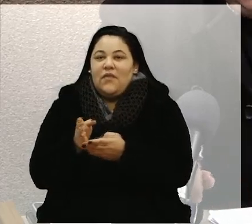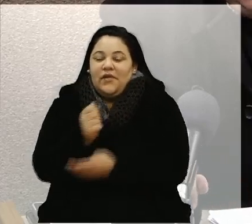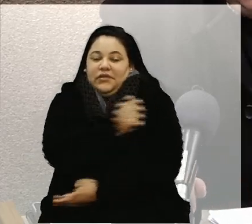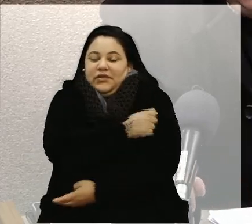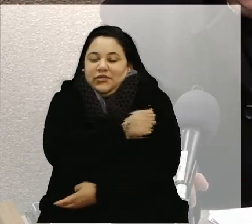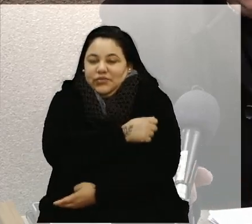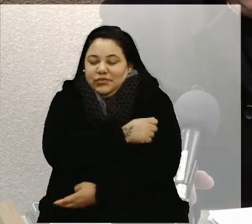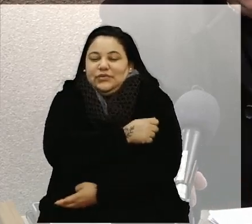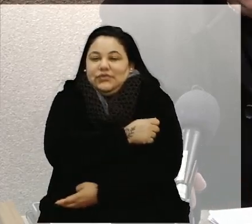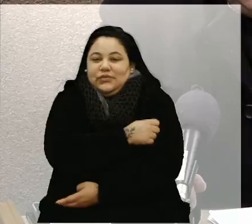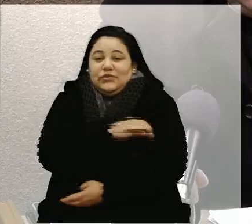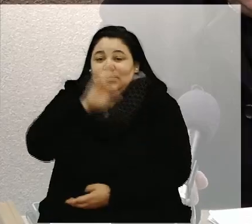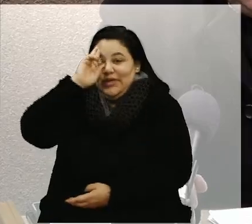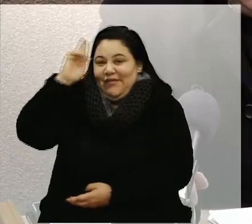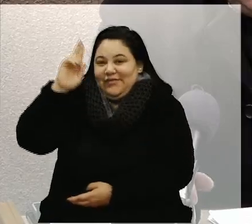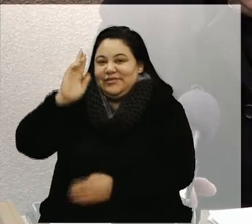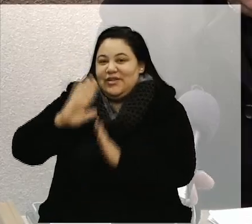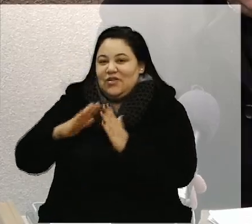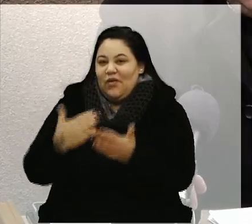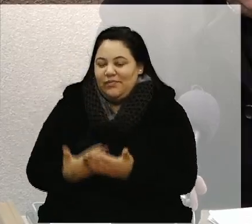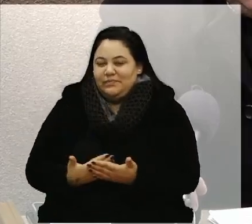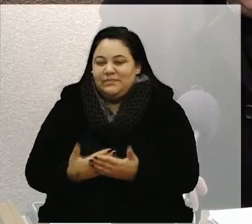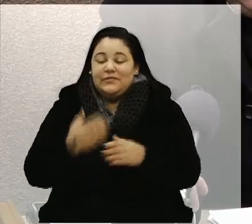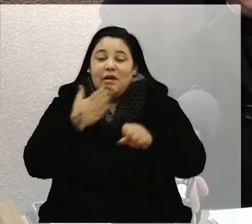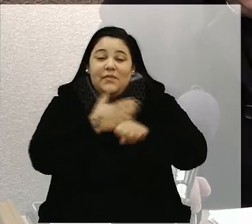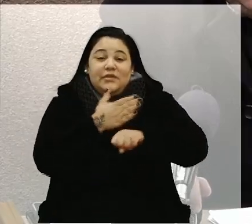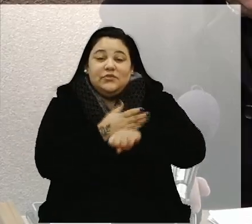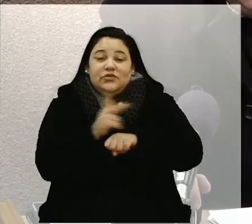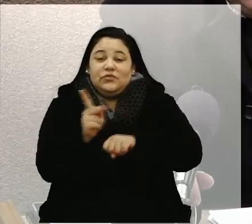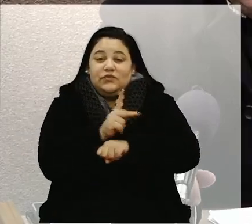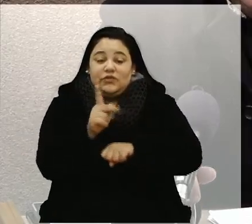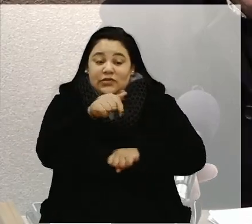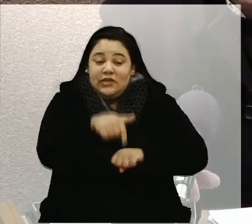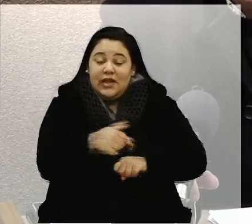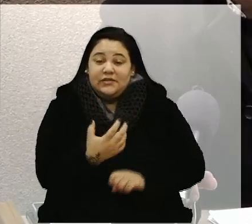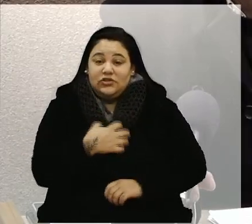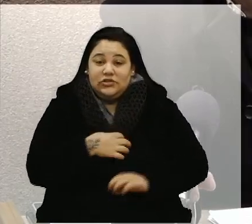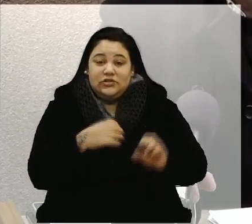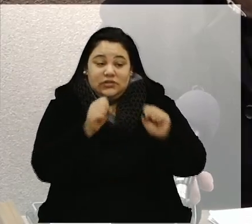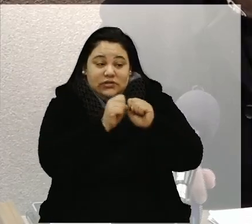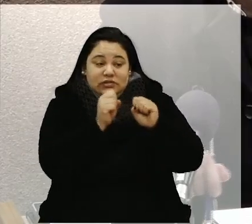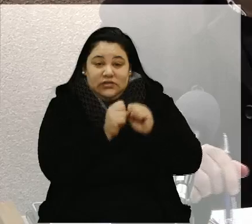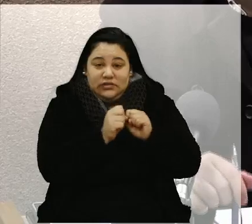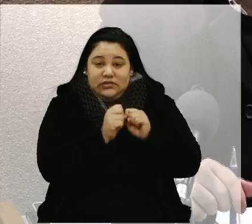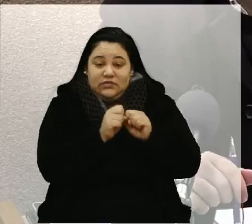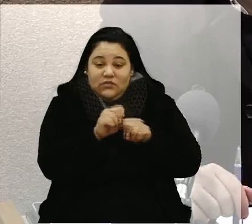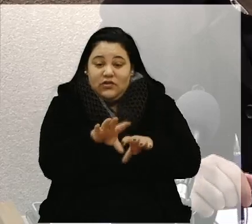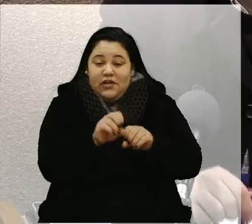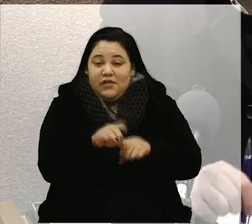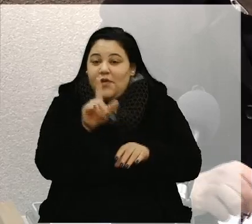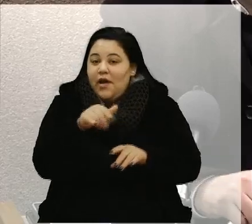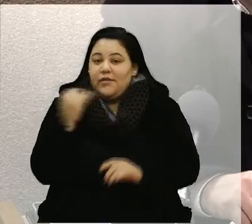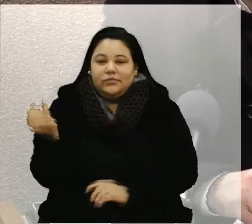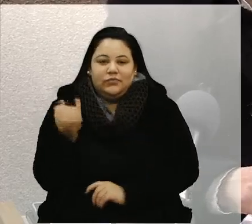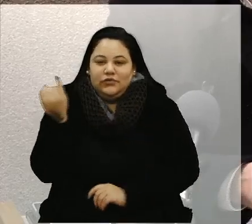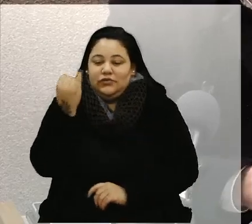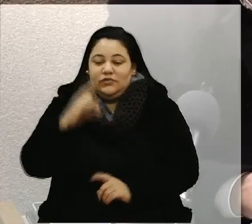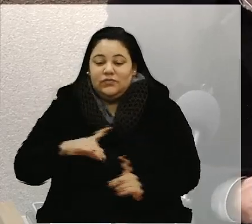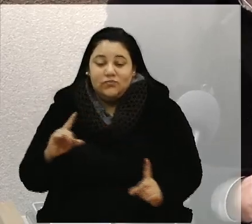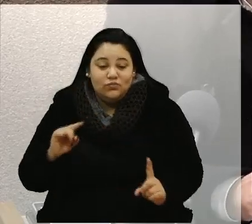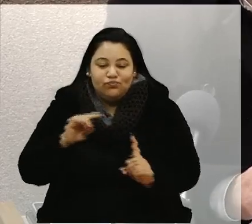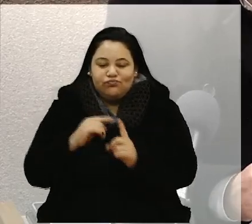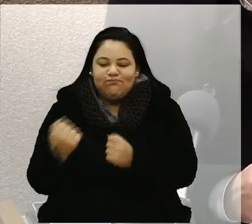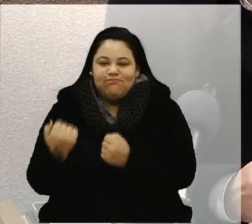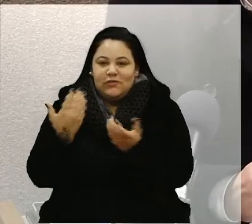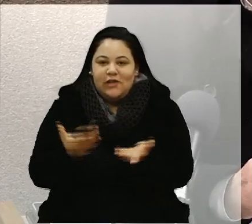inclusive. A participação dos professores neste sistema de ensino nacional é decisiva, com o objetivo de oportunizar